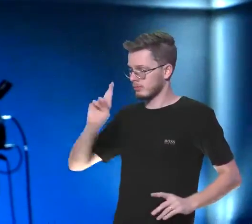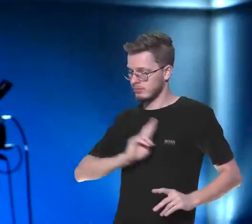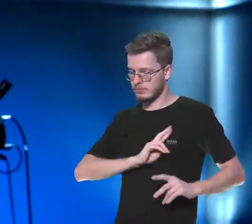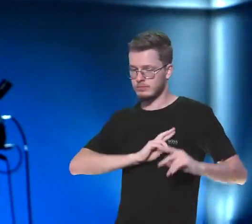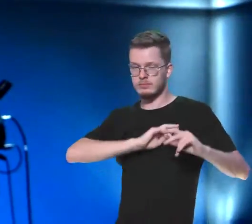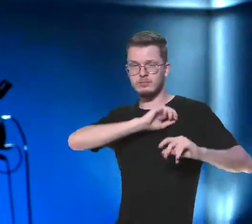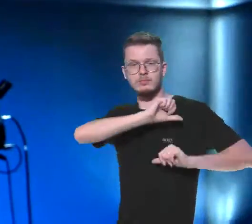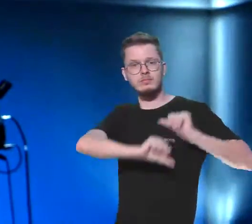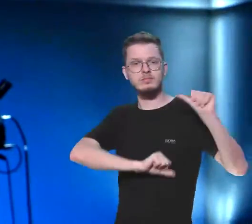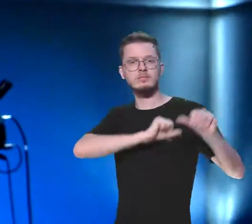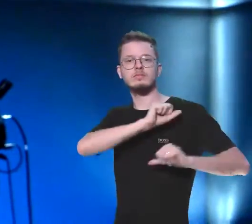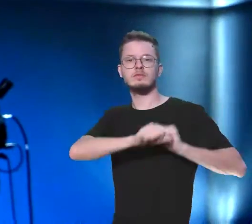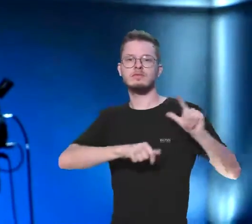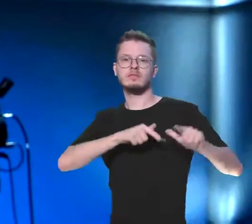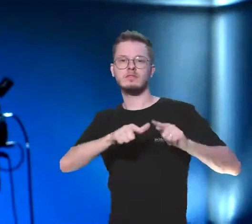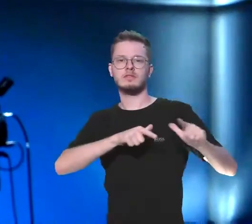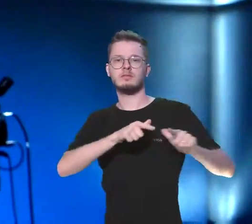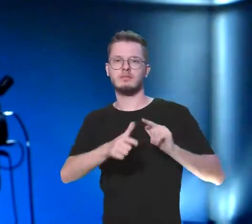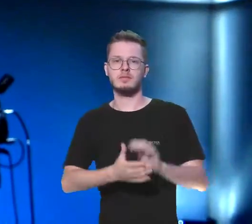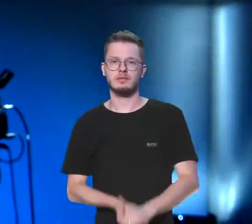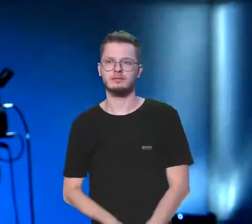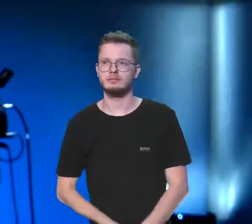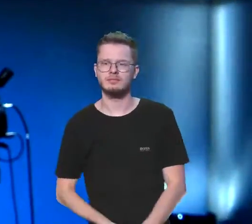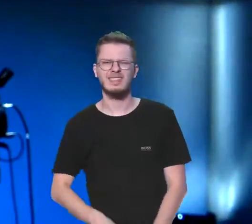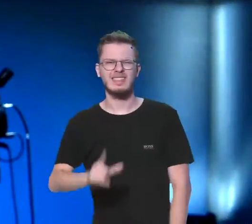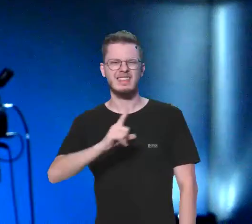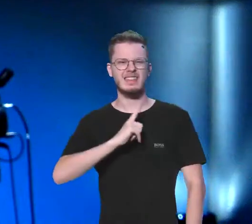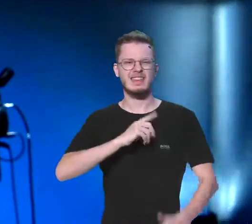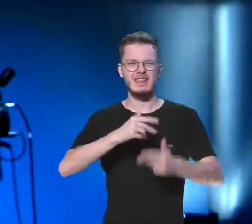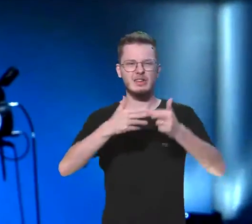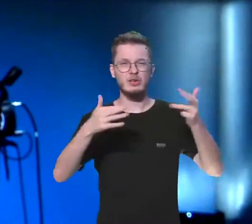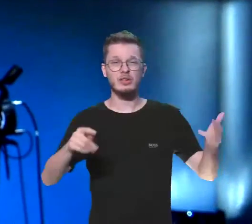Tem algumas coisas feias que você precisa dizer para Deus hoje.